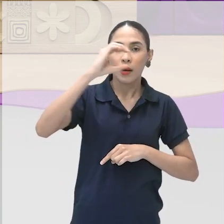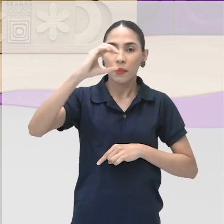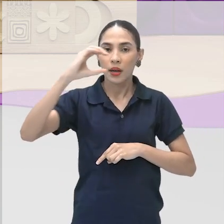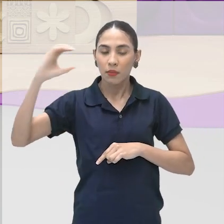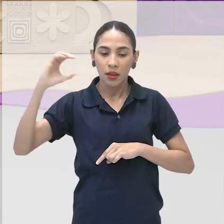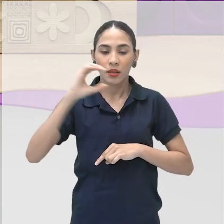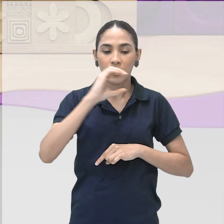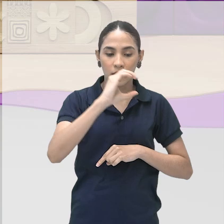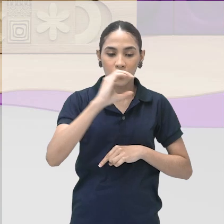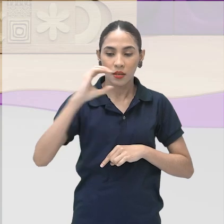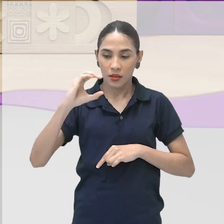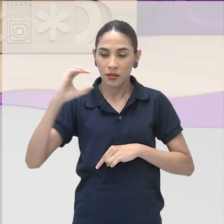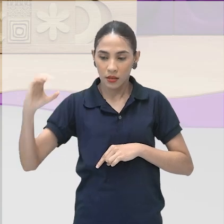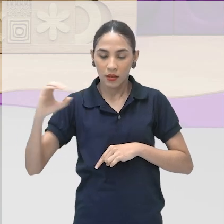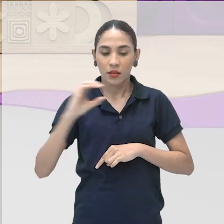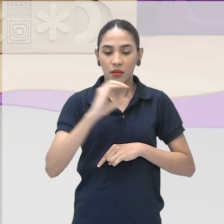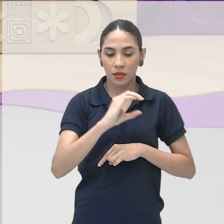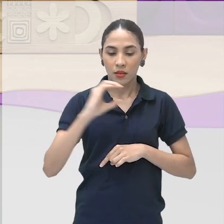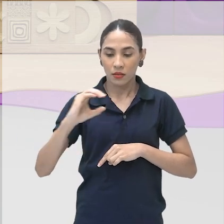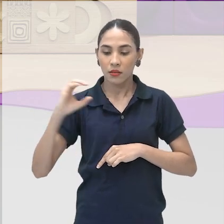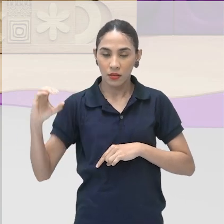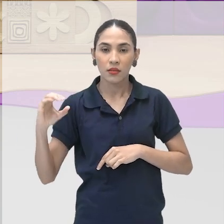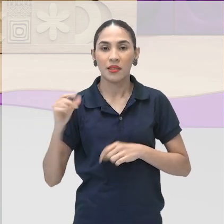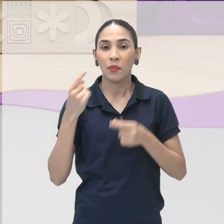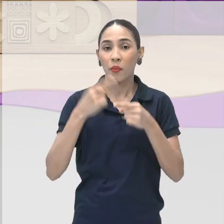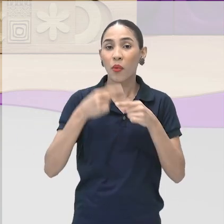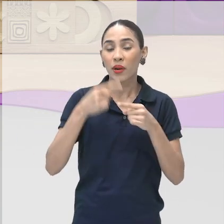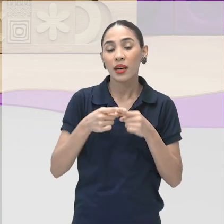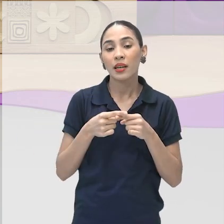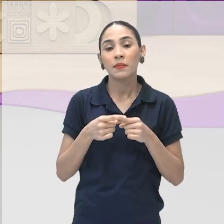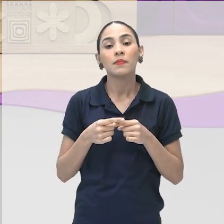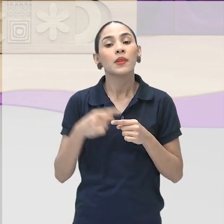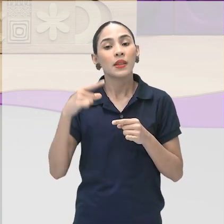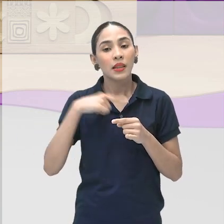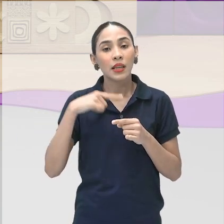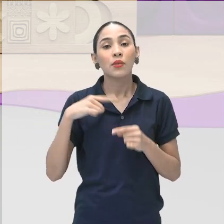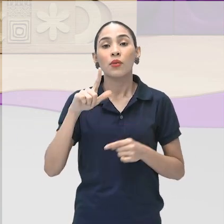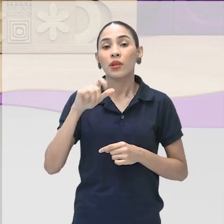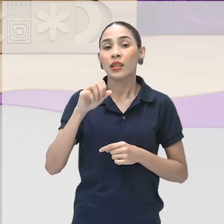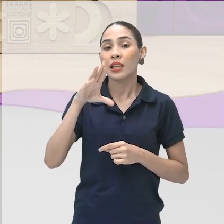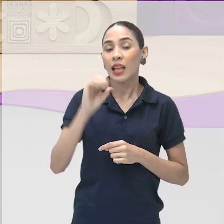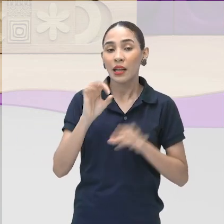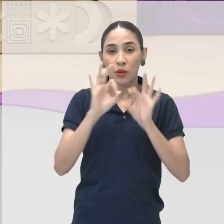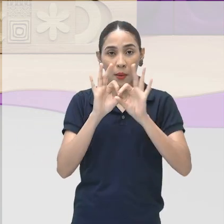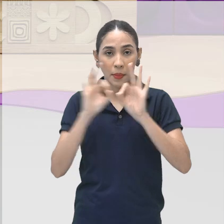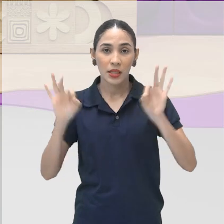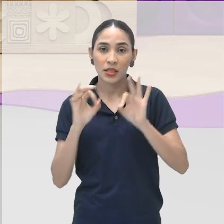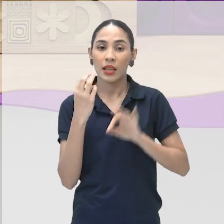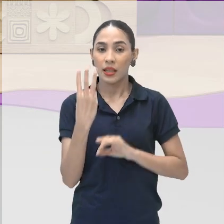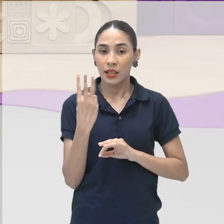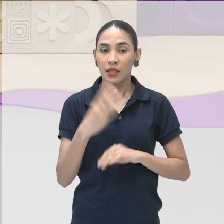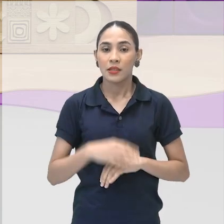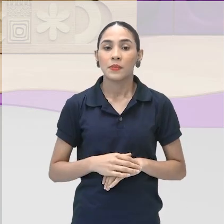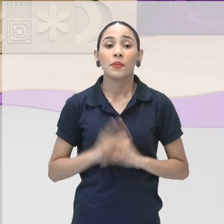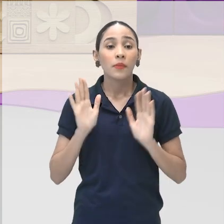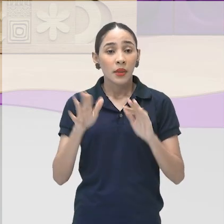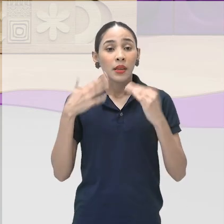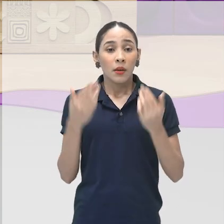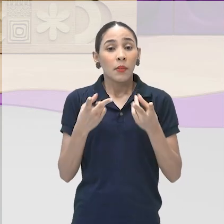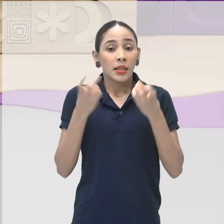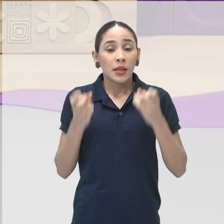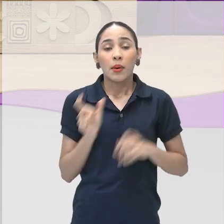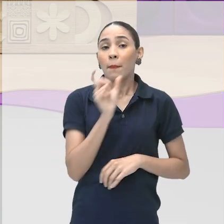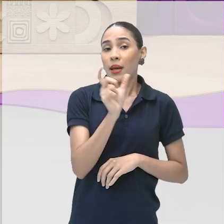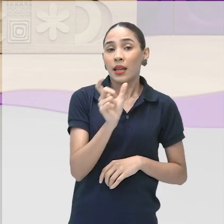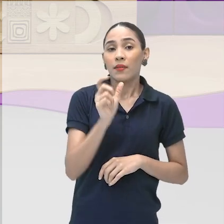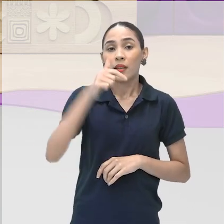né? Porque esse quadrado ele foi feito sob o lado de medida 3. Então, vejam a palavra